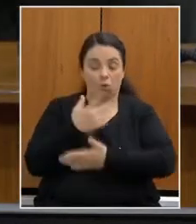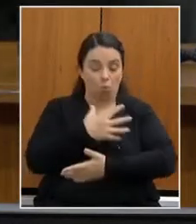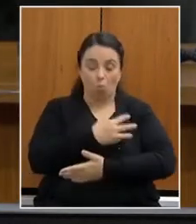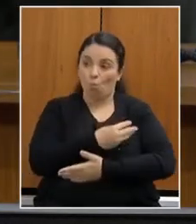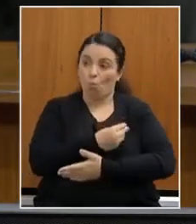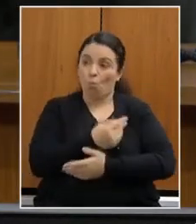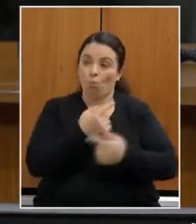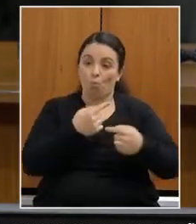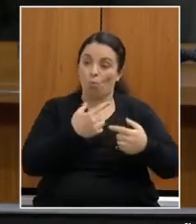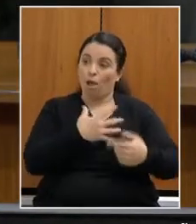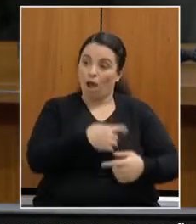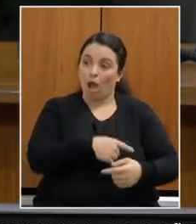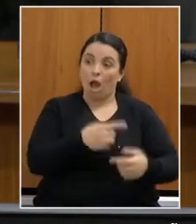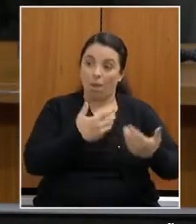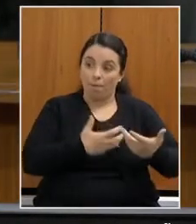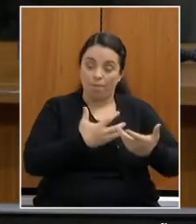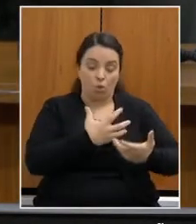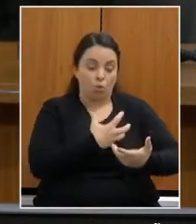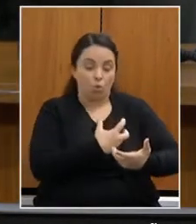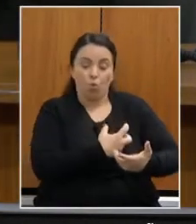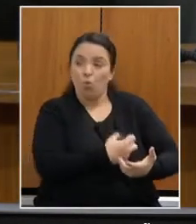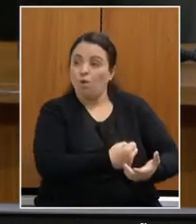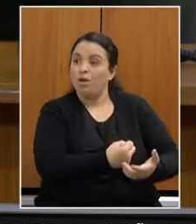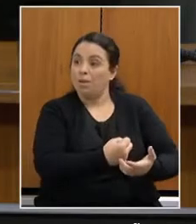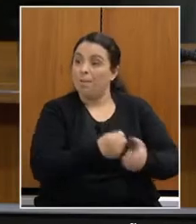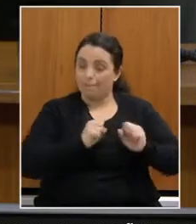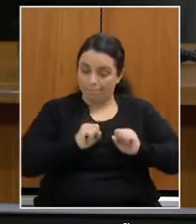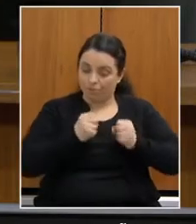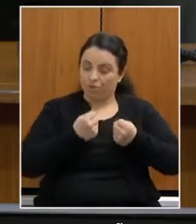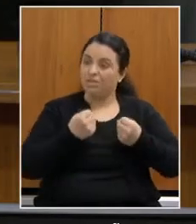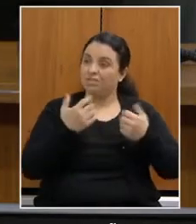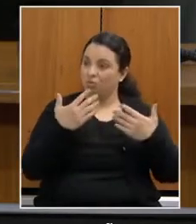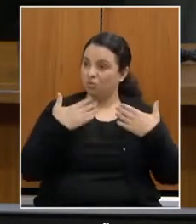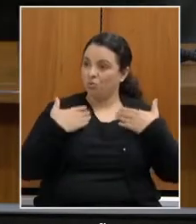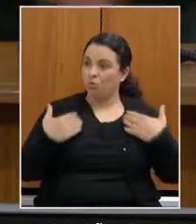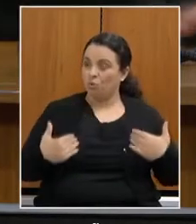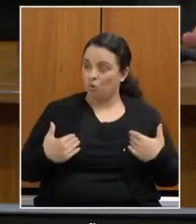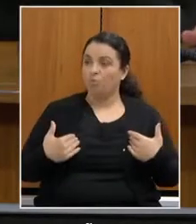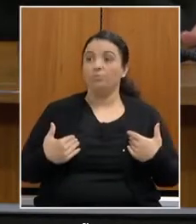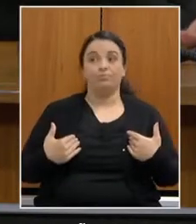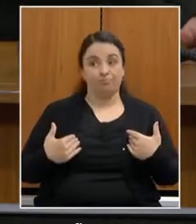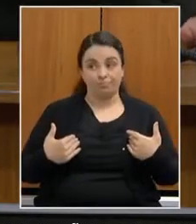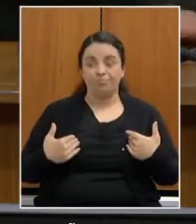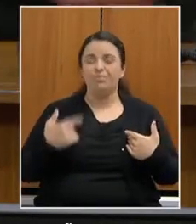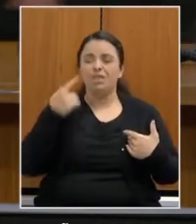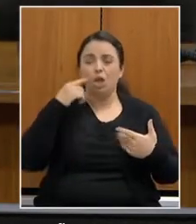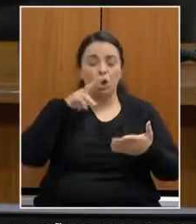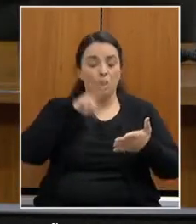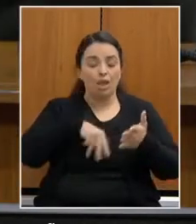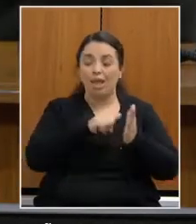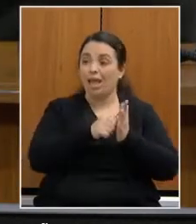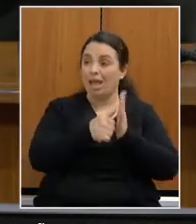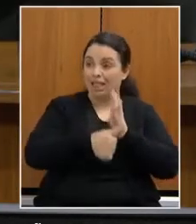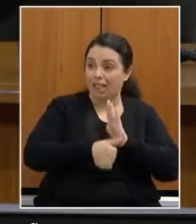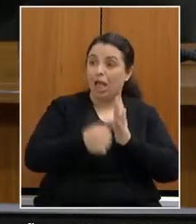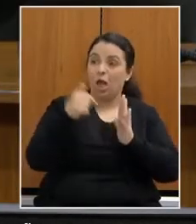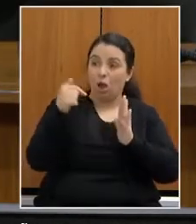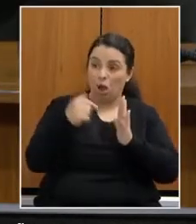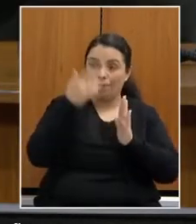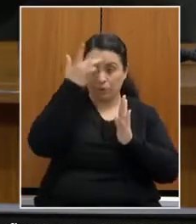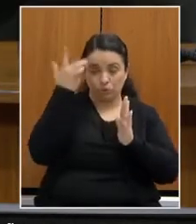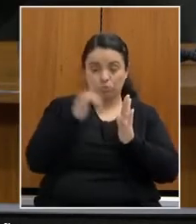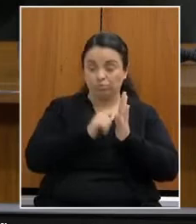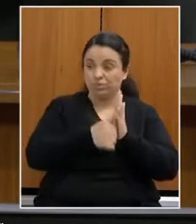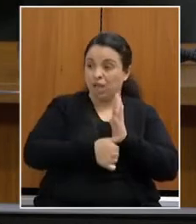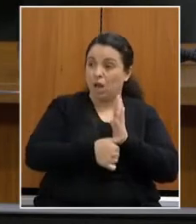Covid para as crianças. E a síndrome de Dow, pelo que eu li também, ela tem um alto índice de